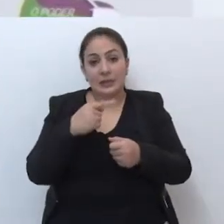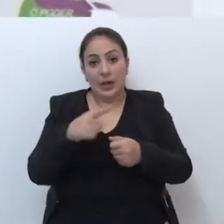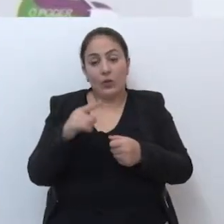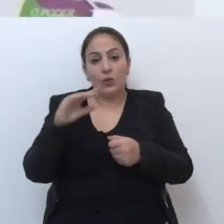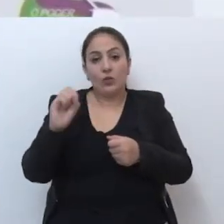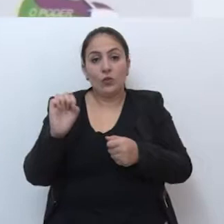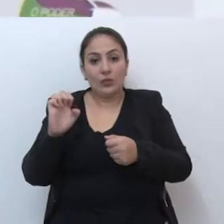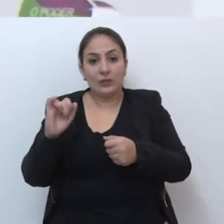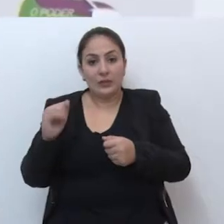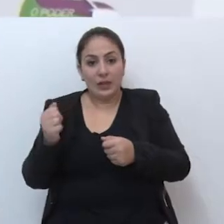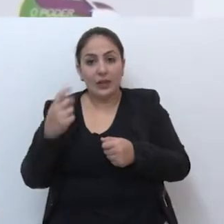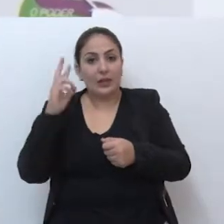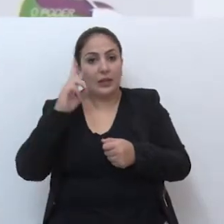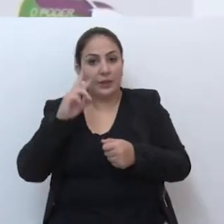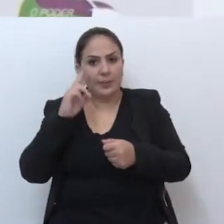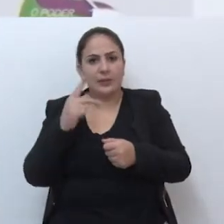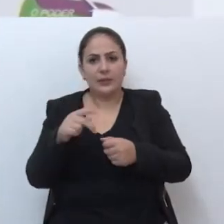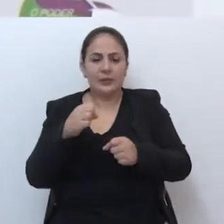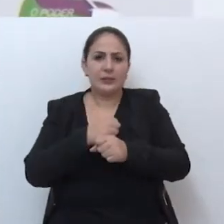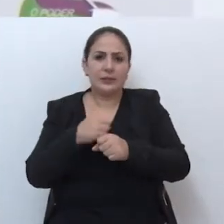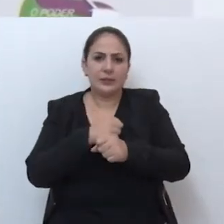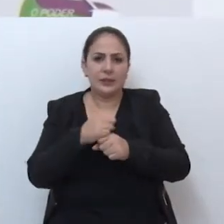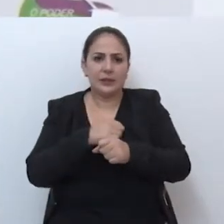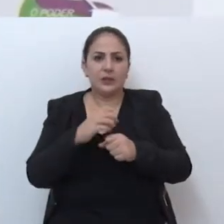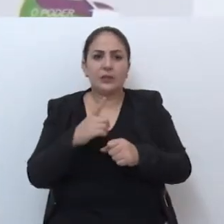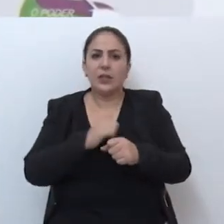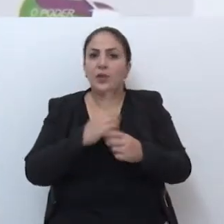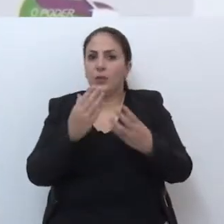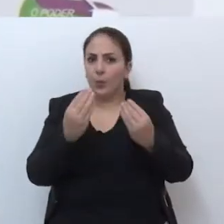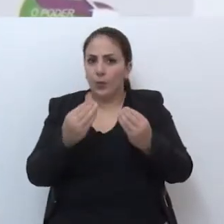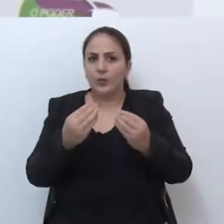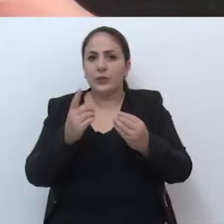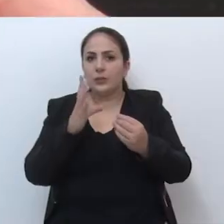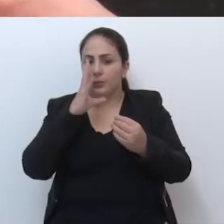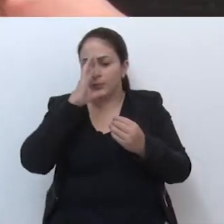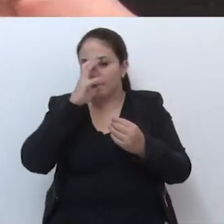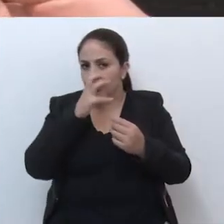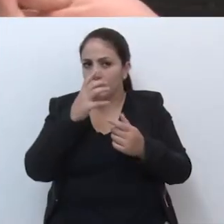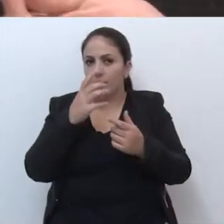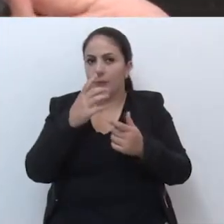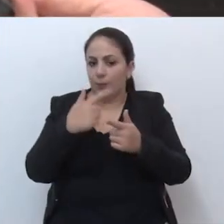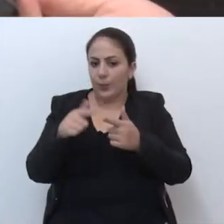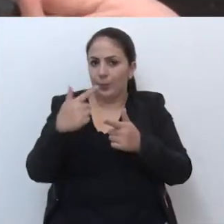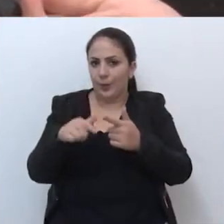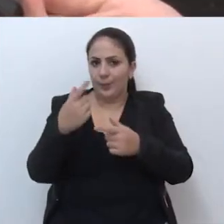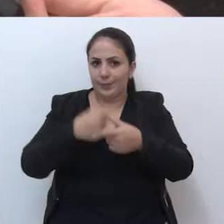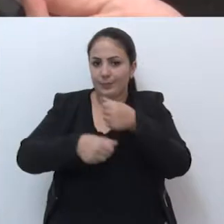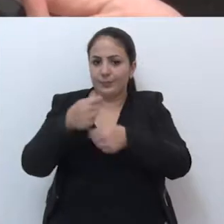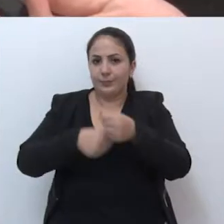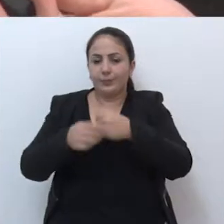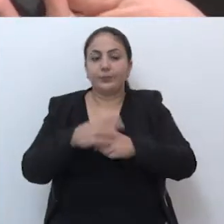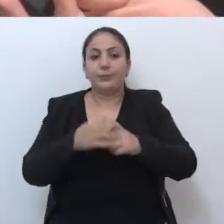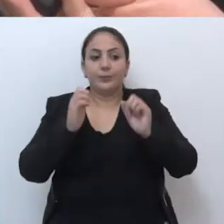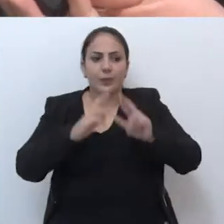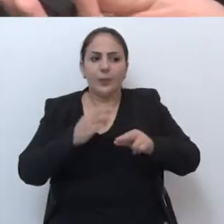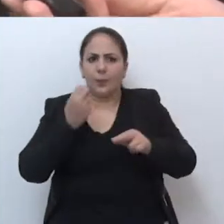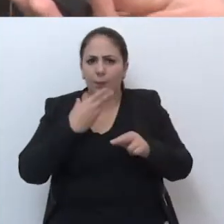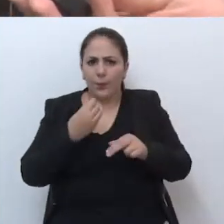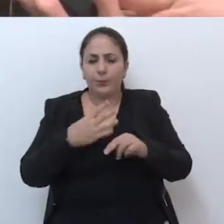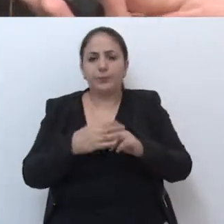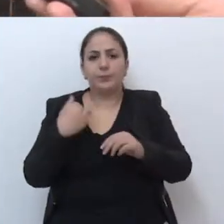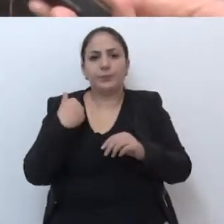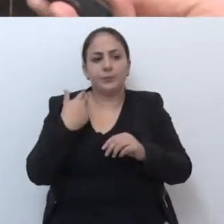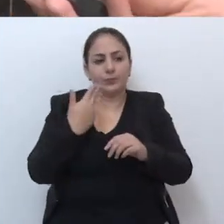o empreendimento resistiu a diversas crises do país. Sempre foi um ramo bom para se investir. Veja assim, ó,